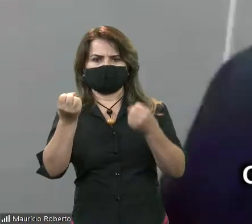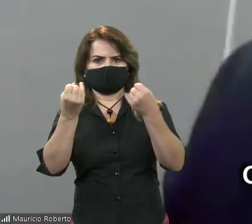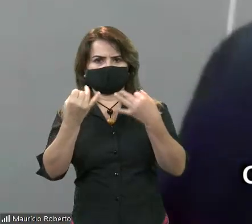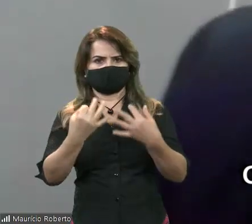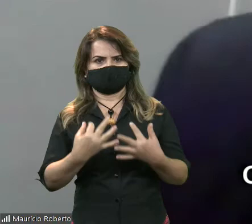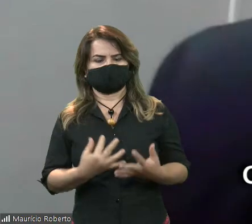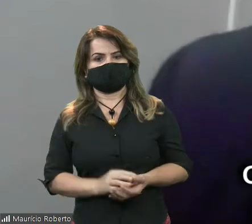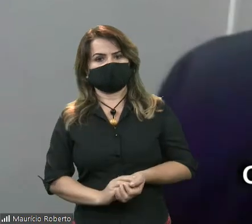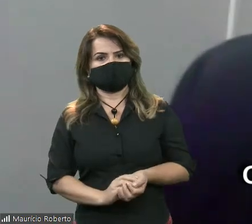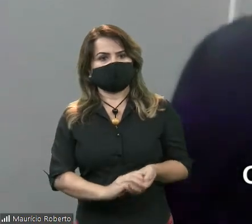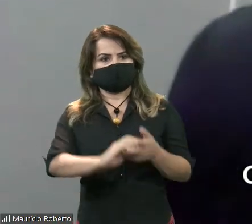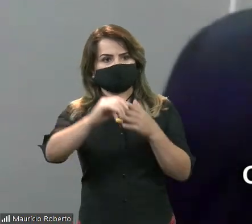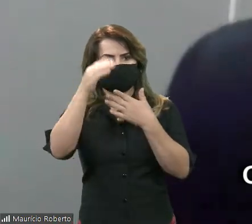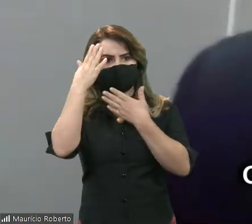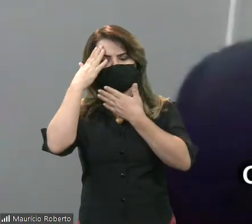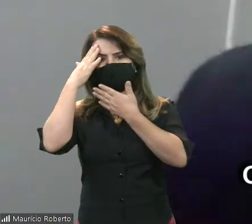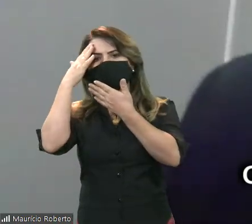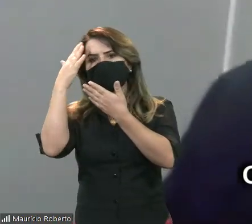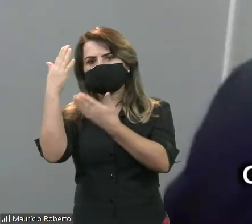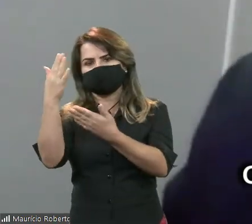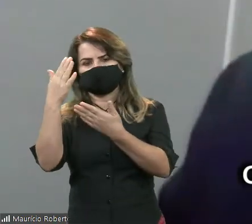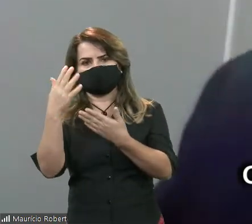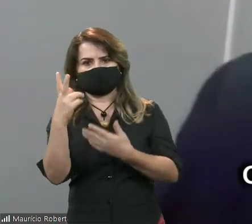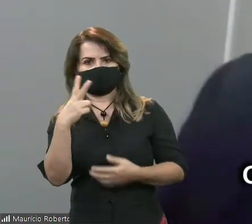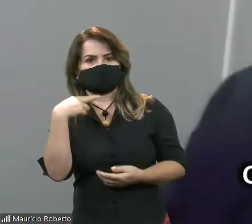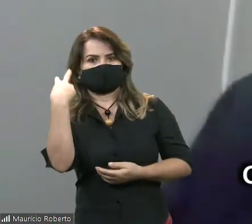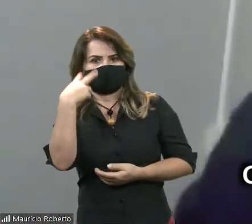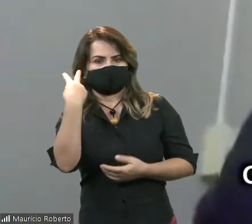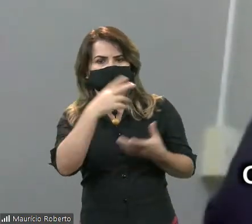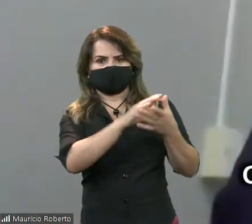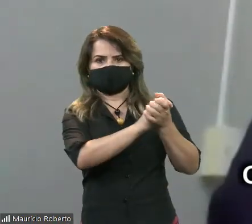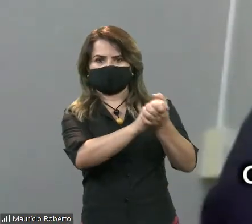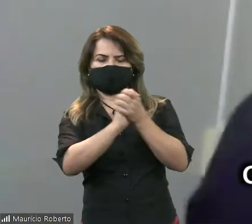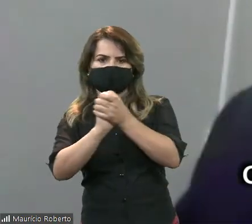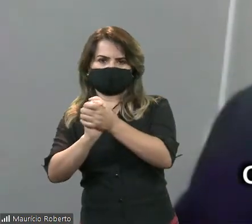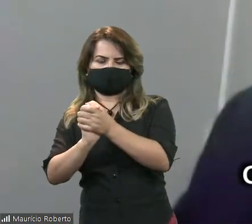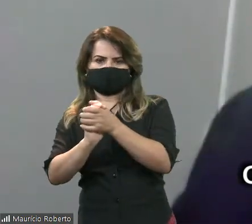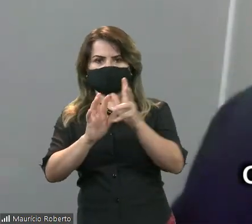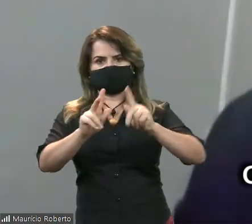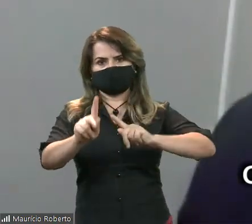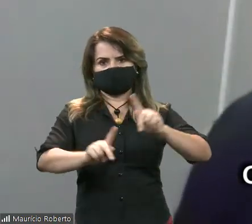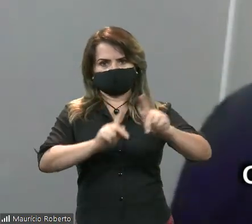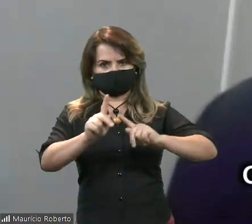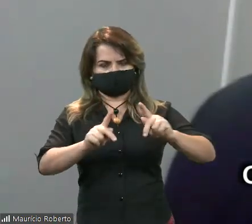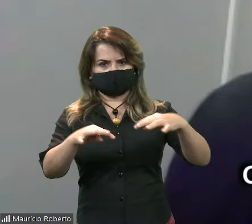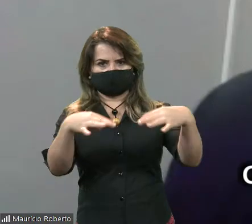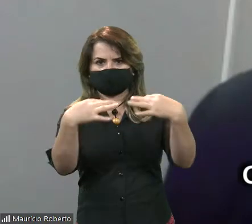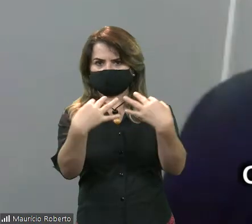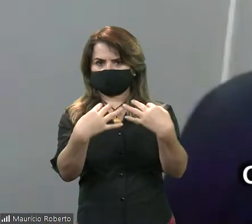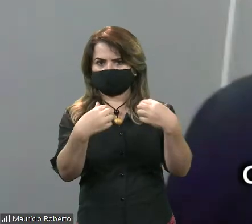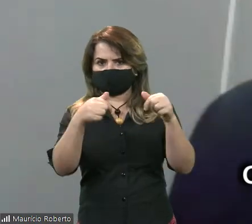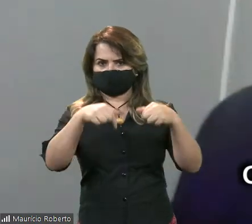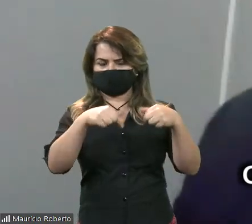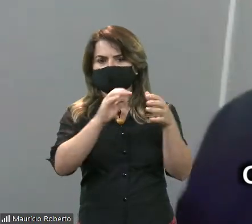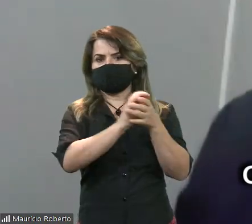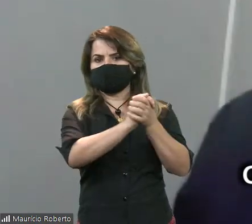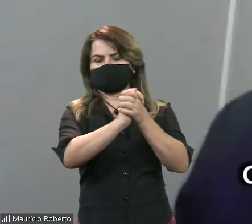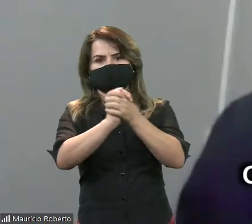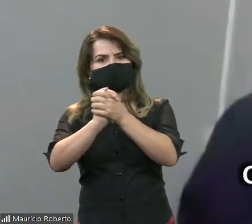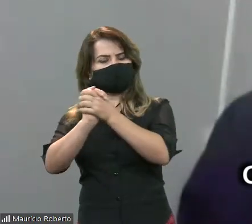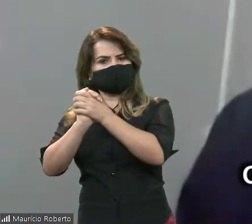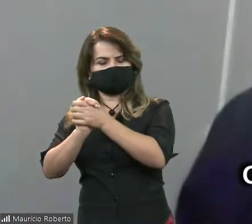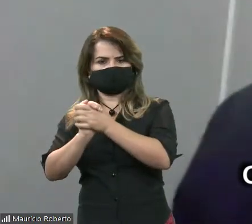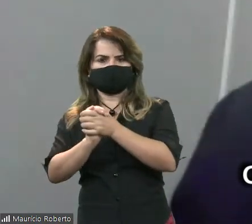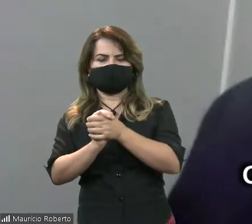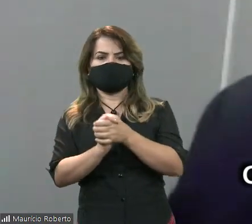Presidente, obrigado. Cumprimento também a todos os vereadores, a nossa população que está nos assistindo nessa sessão inédita para a